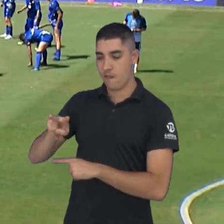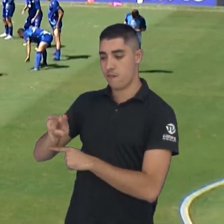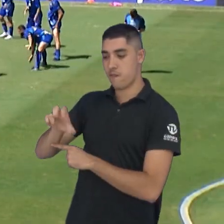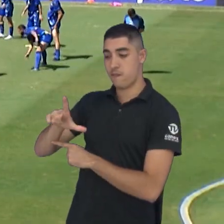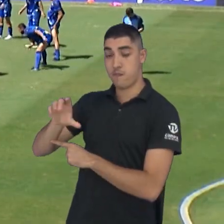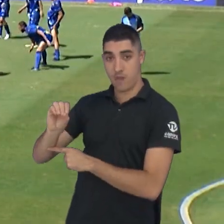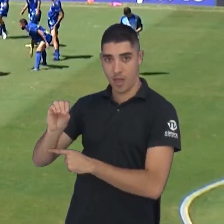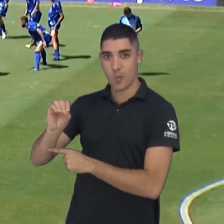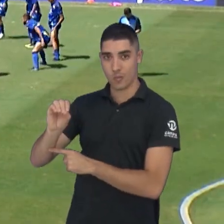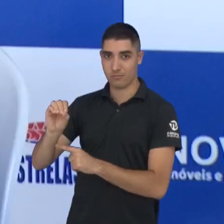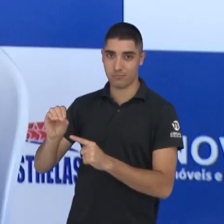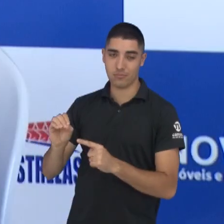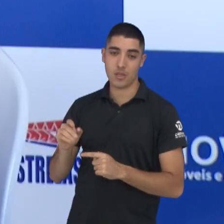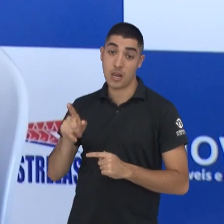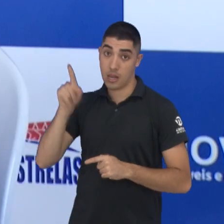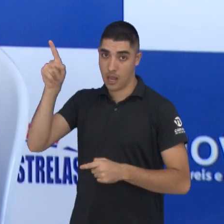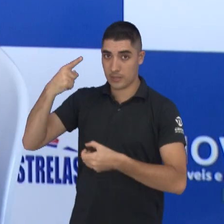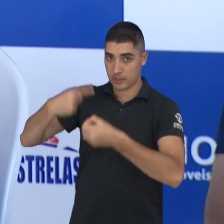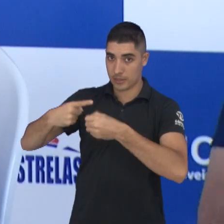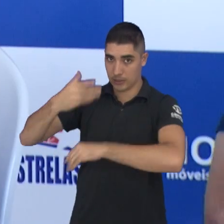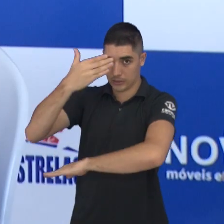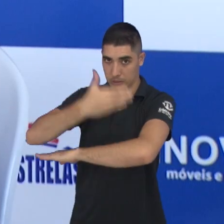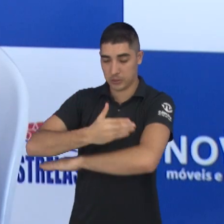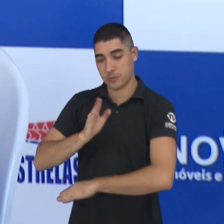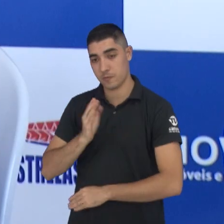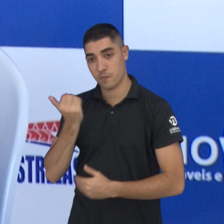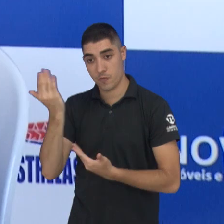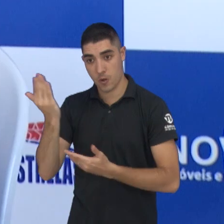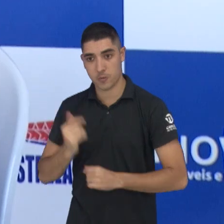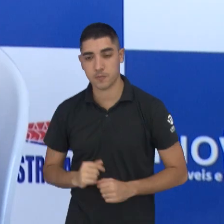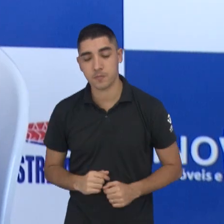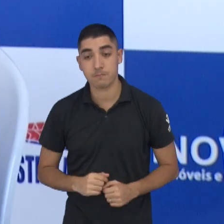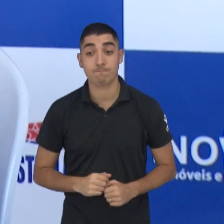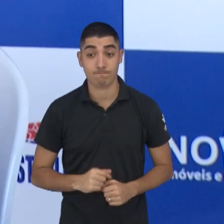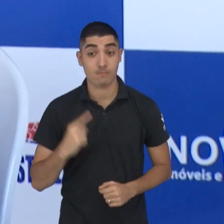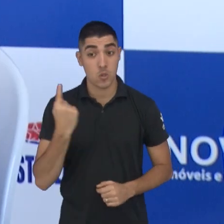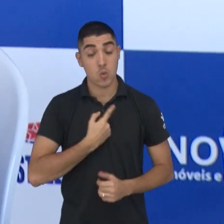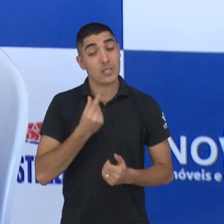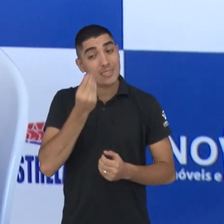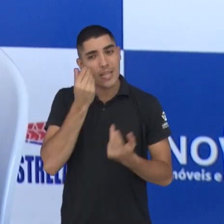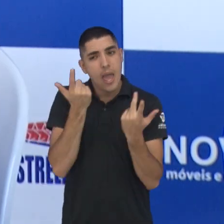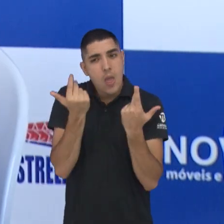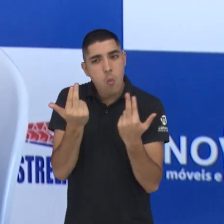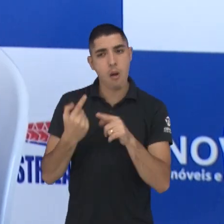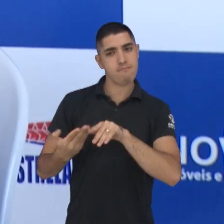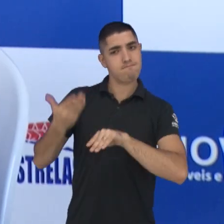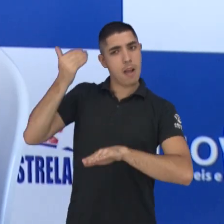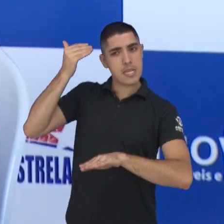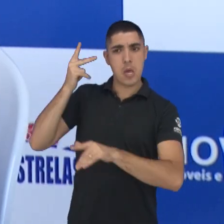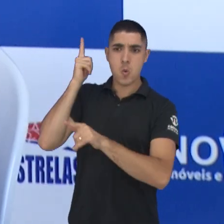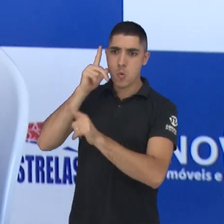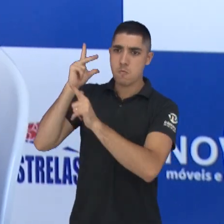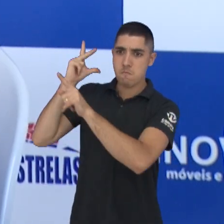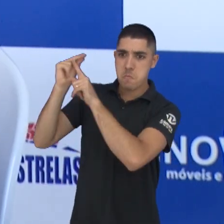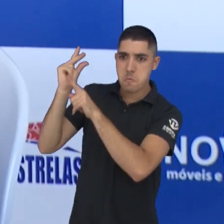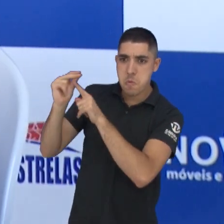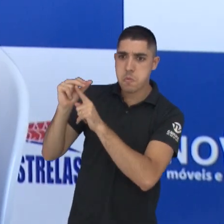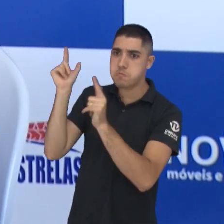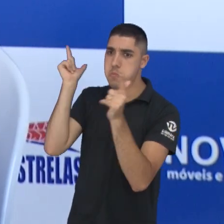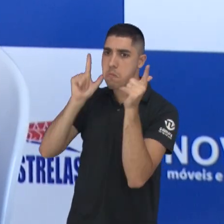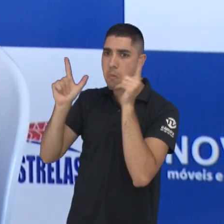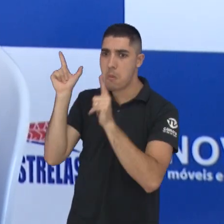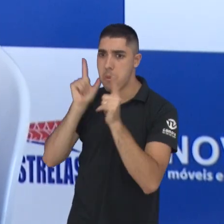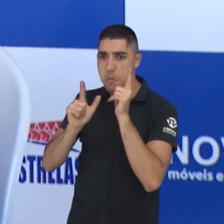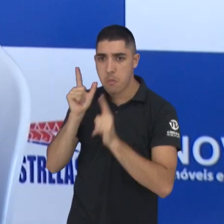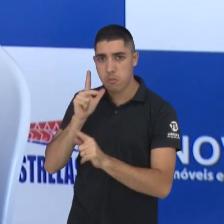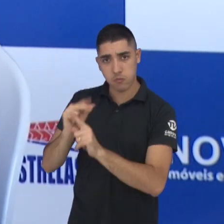o caminho das vitórias. Para a gente voltar a ser aquela equipe que começou a competição a vencendo e a fazendo grandes jogos, principalmente